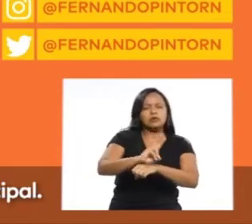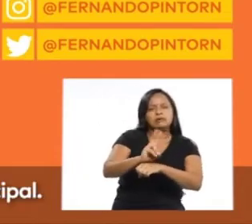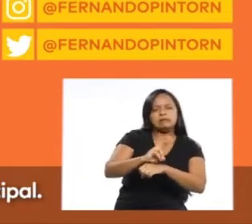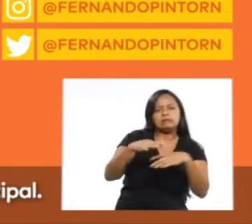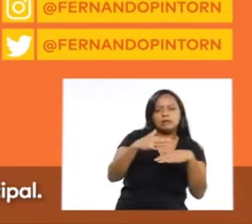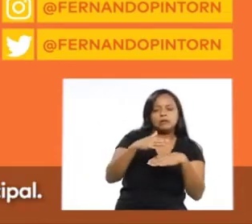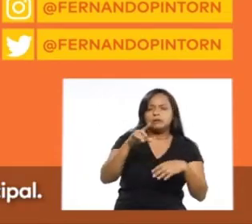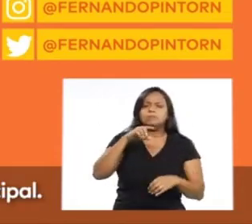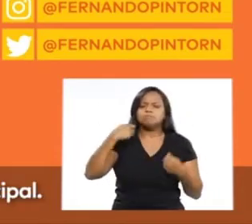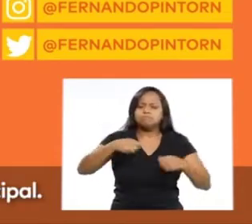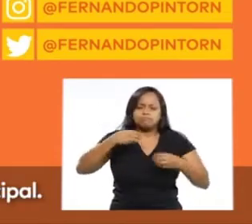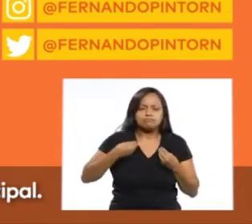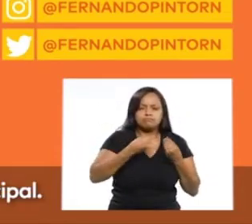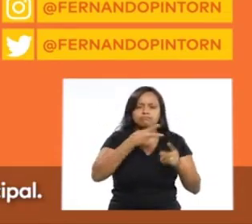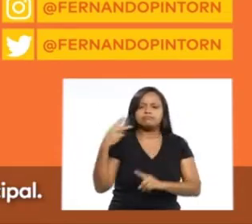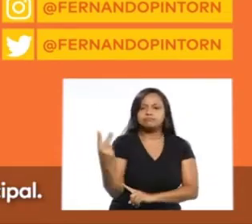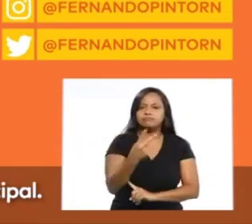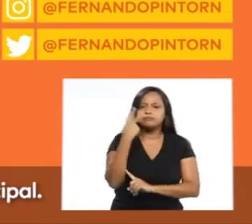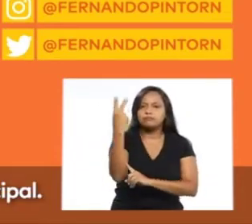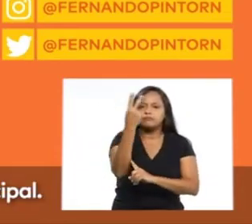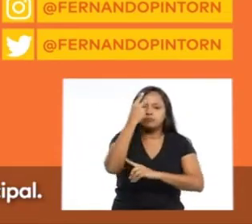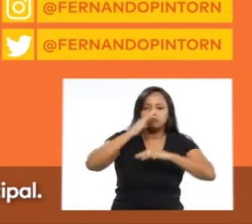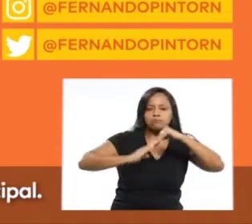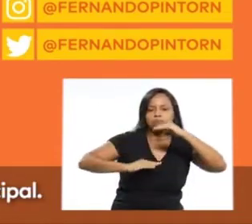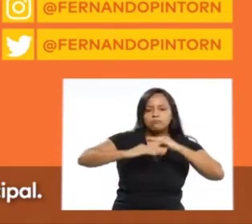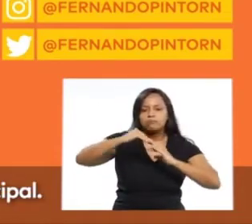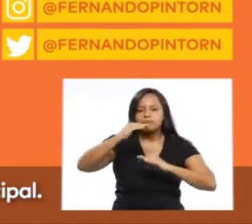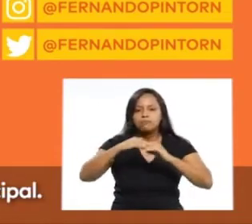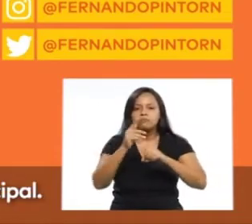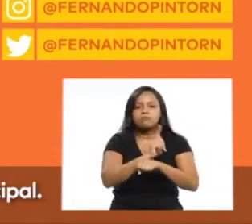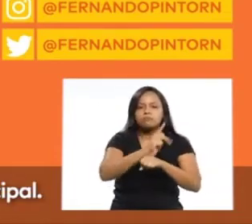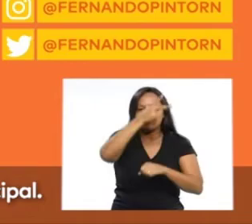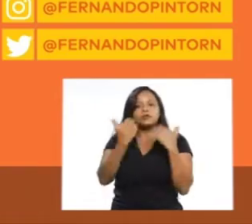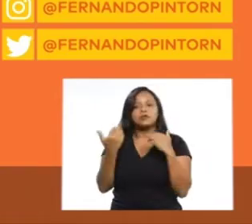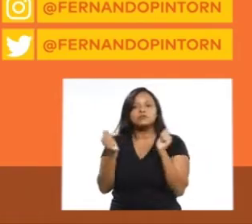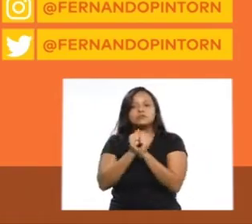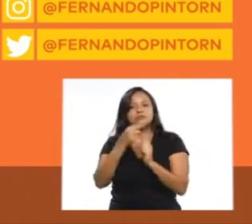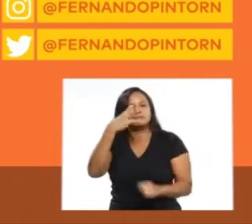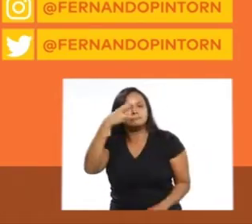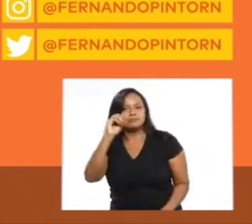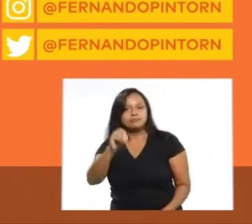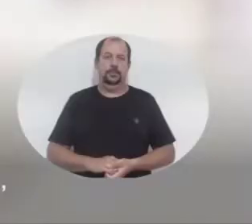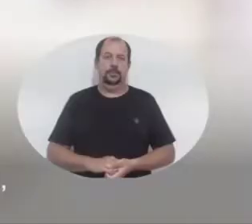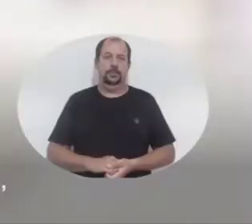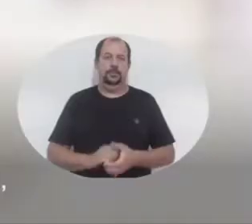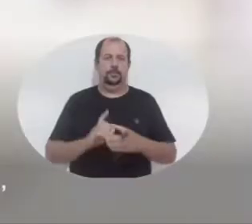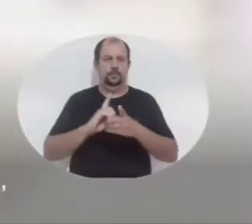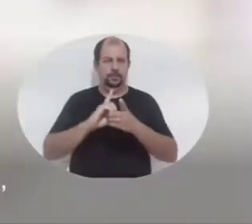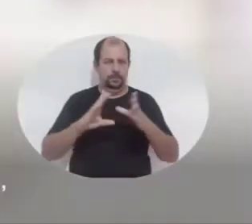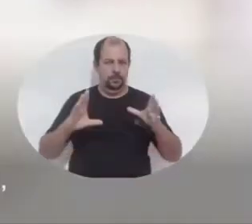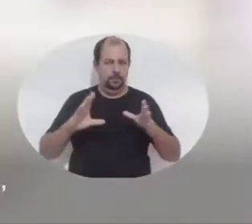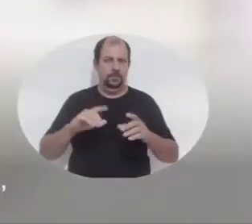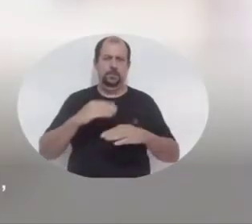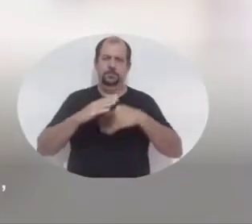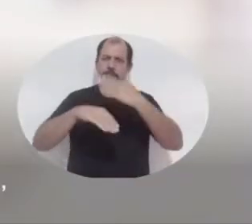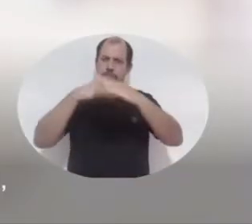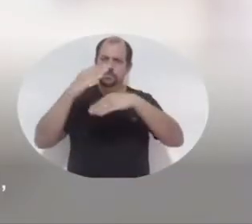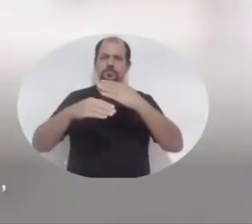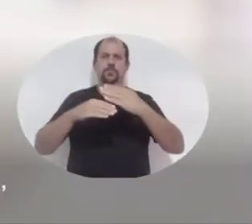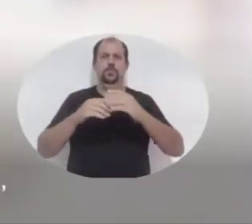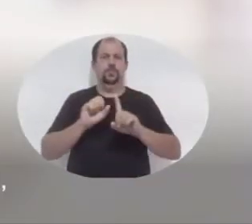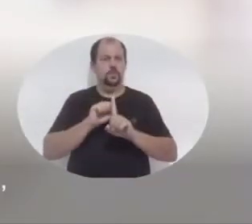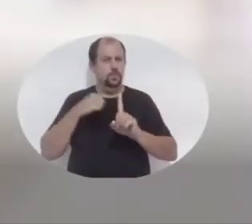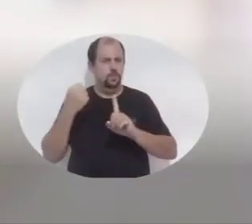cidade. Nós valorizaremos a profissão do guarda municipal. Vem com 30. Democracia,